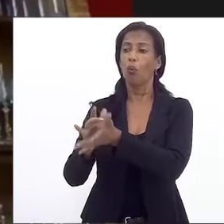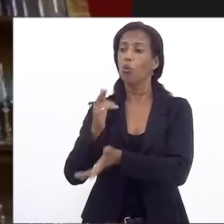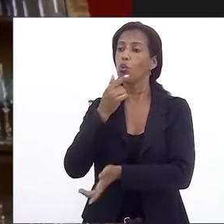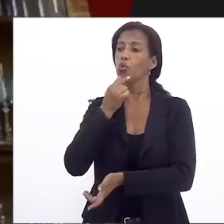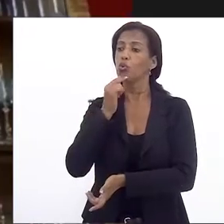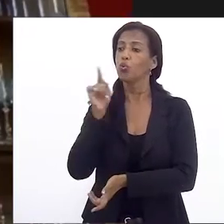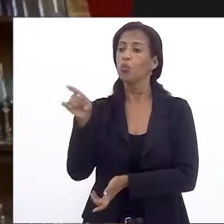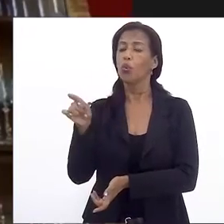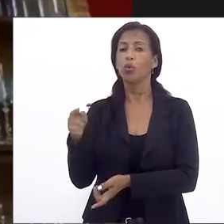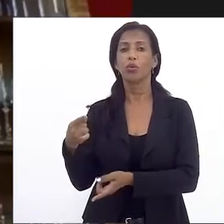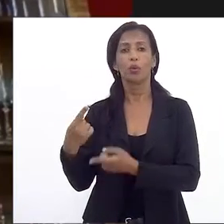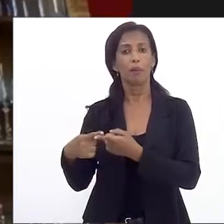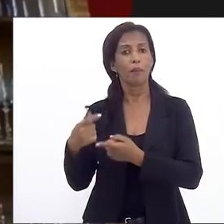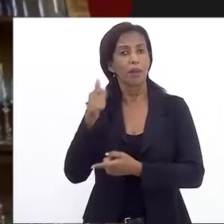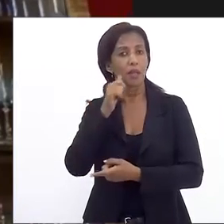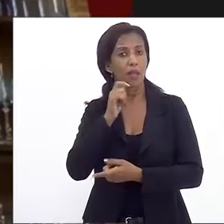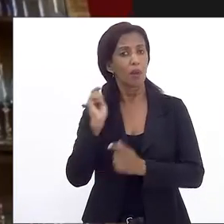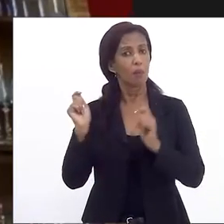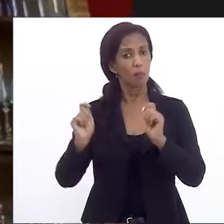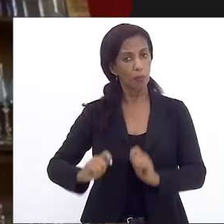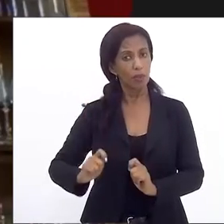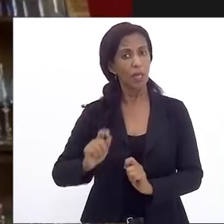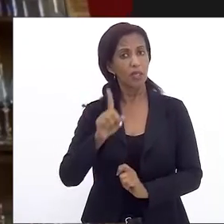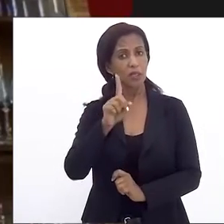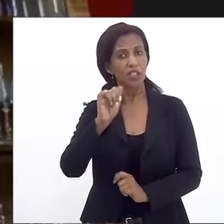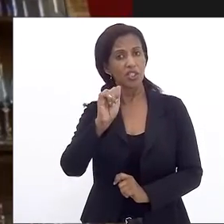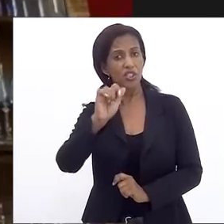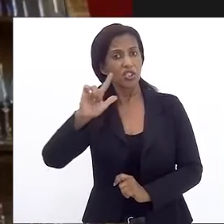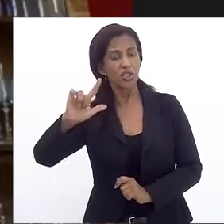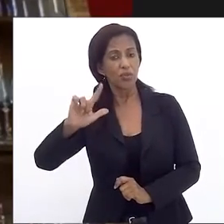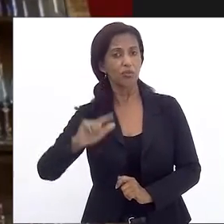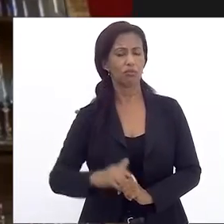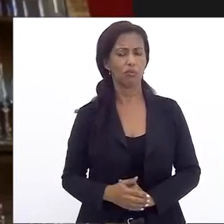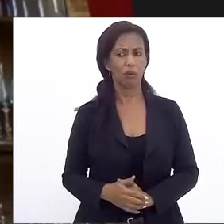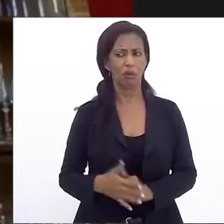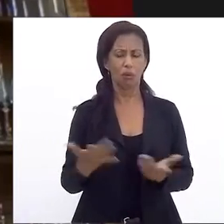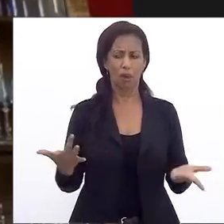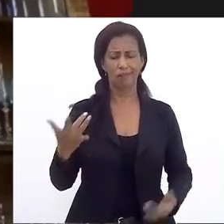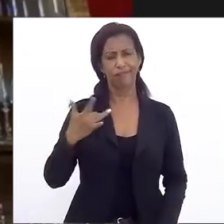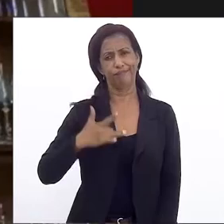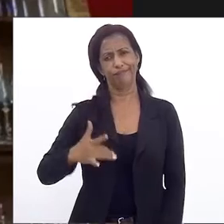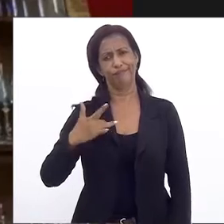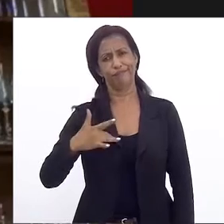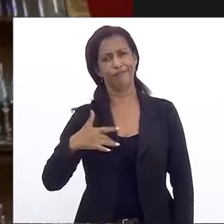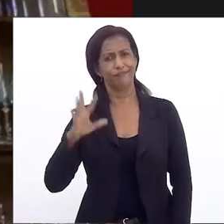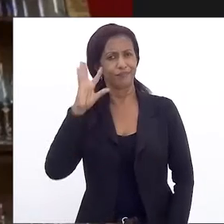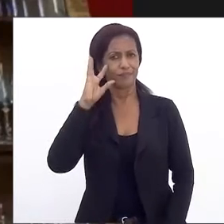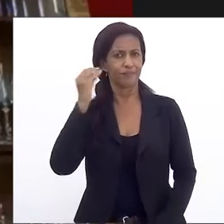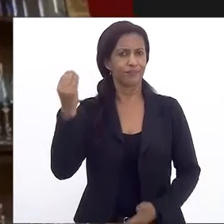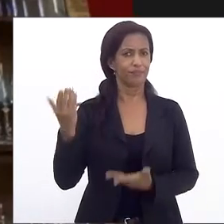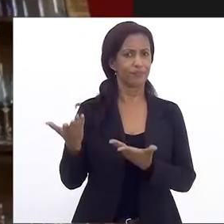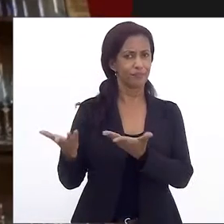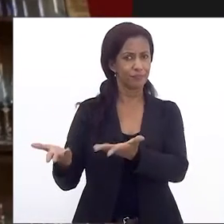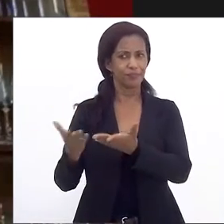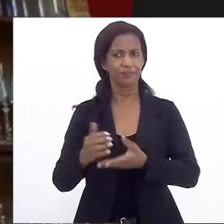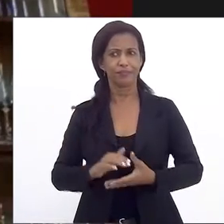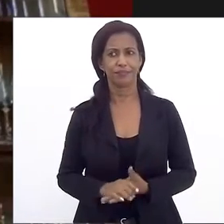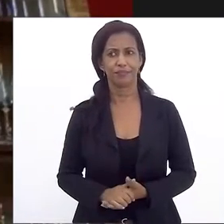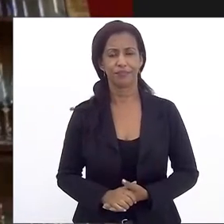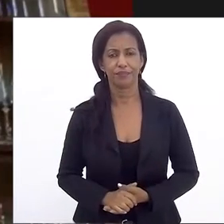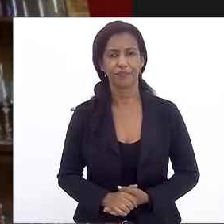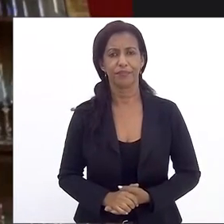dos parceiros, dos maridos, para que as mulheres pudessem usar o DIU. É lamentável, né, essa